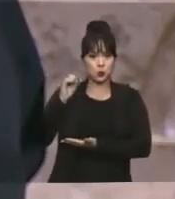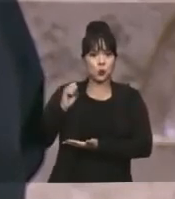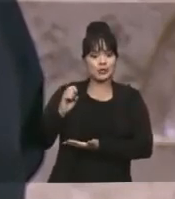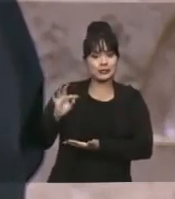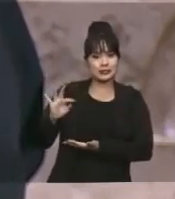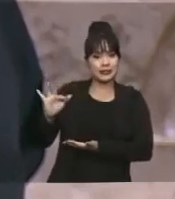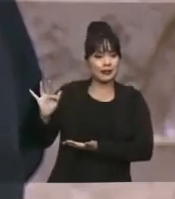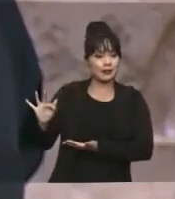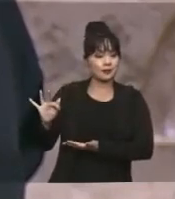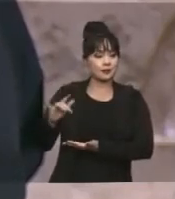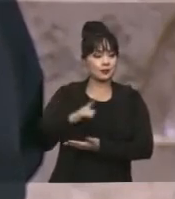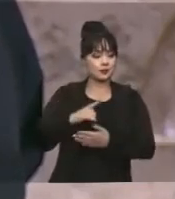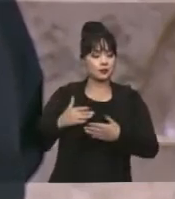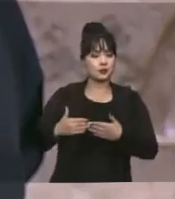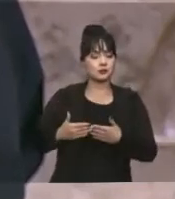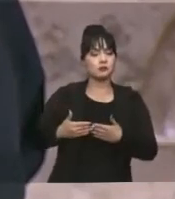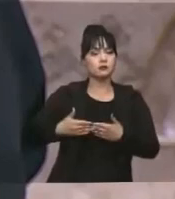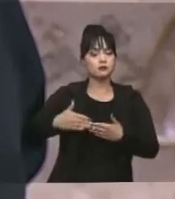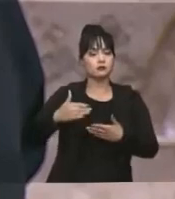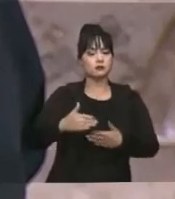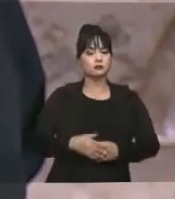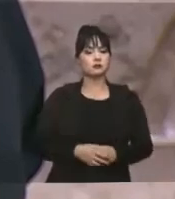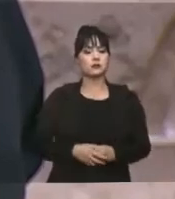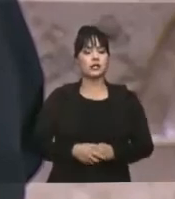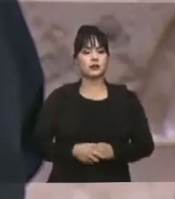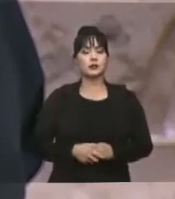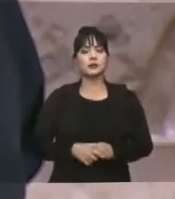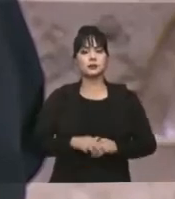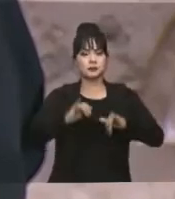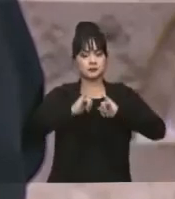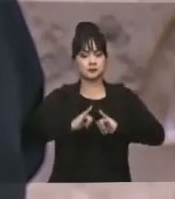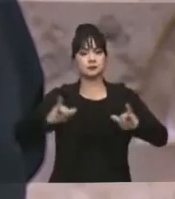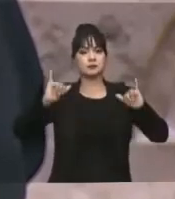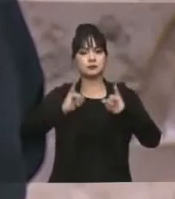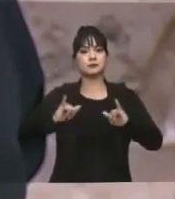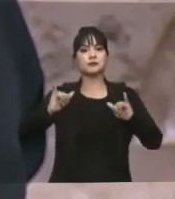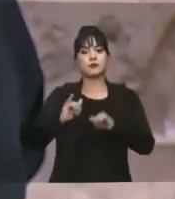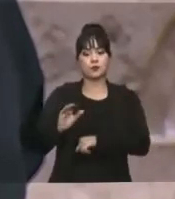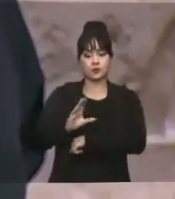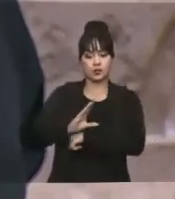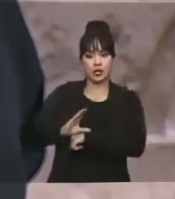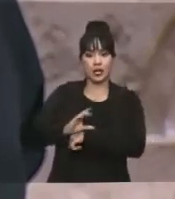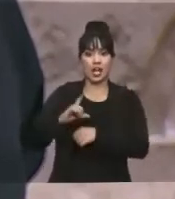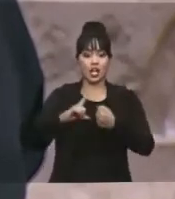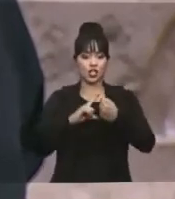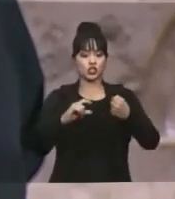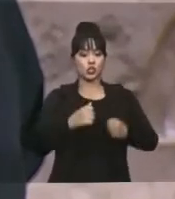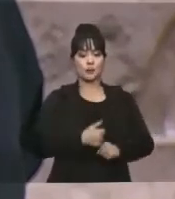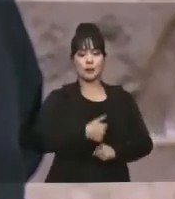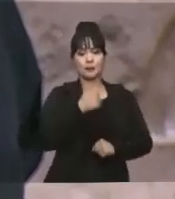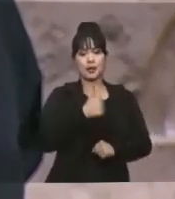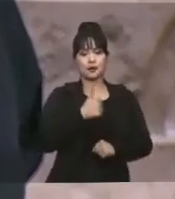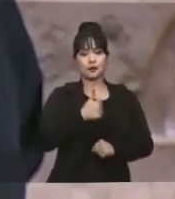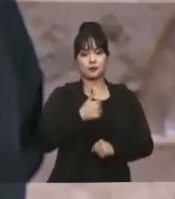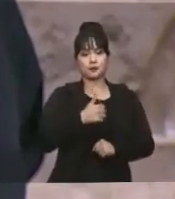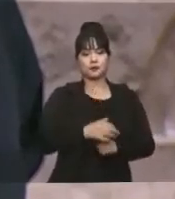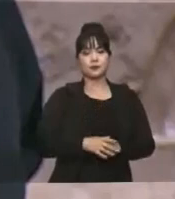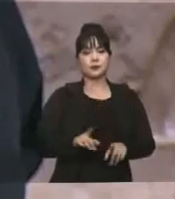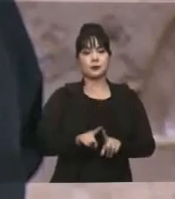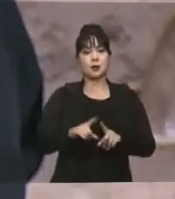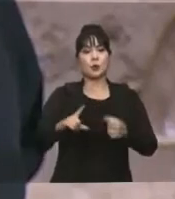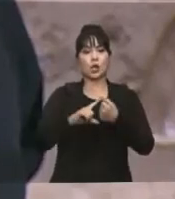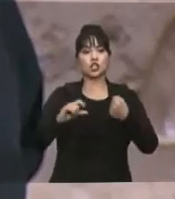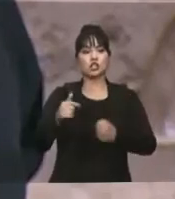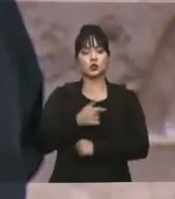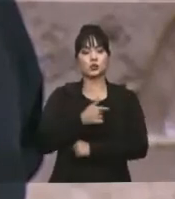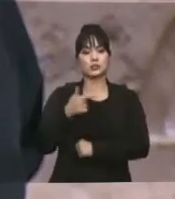a procedência do pedido para declarar a inconstitucionalidade do artigo 1º, parte final, do artigo